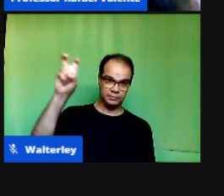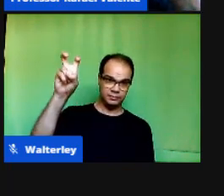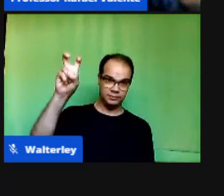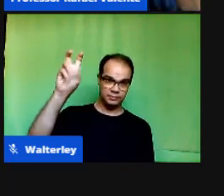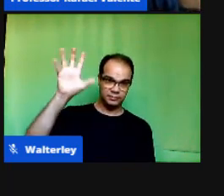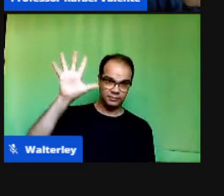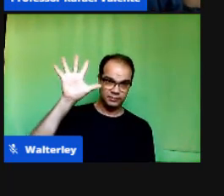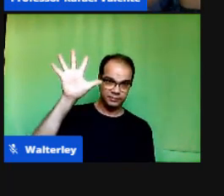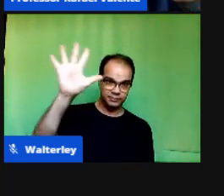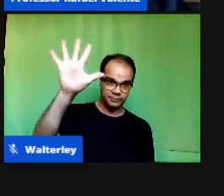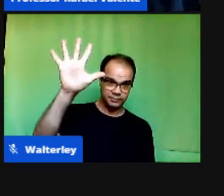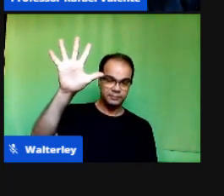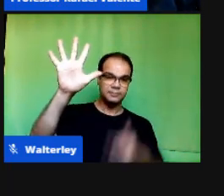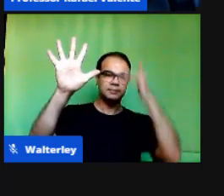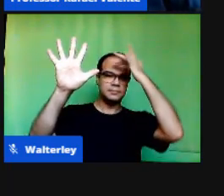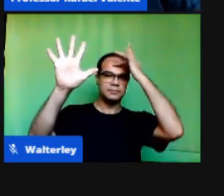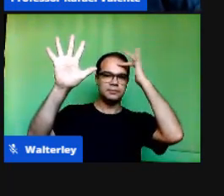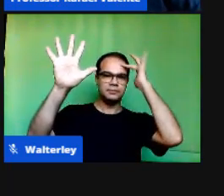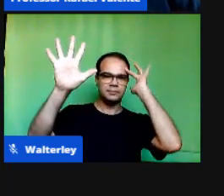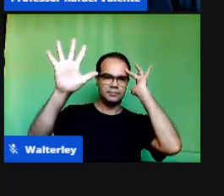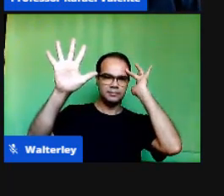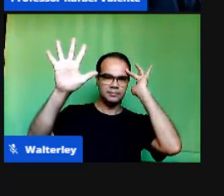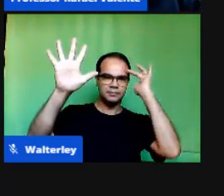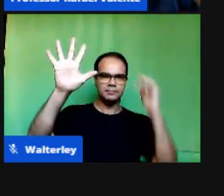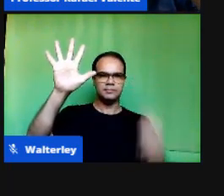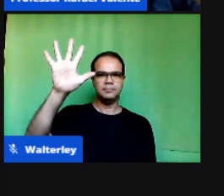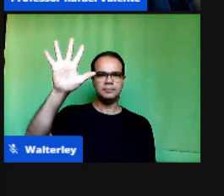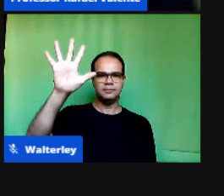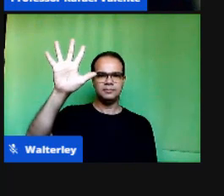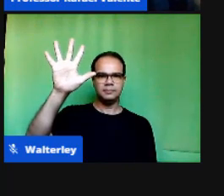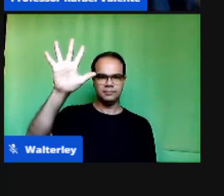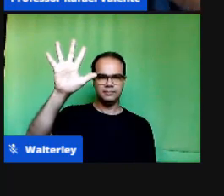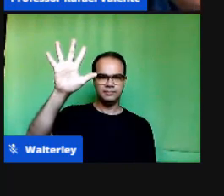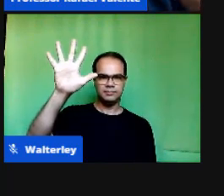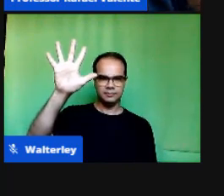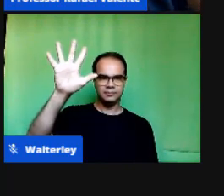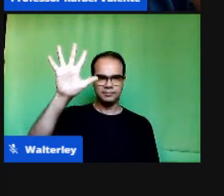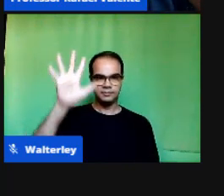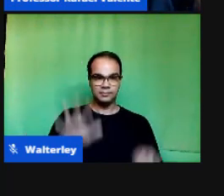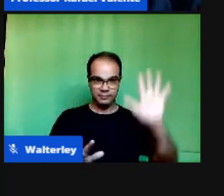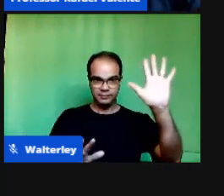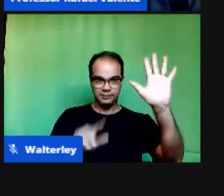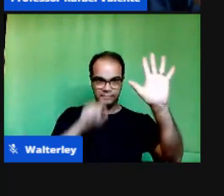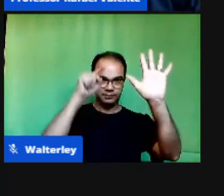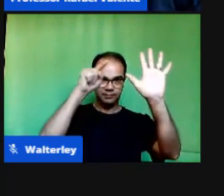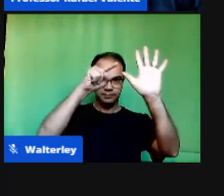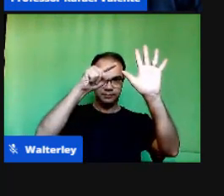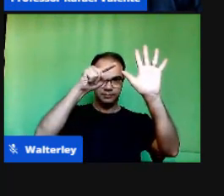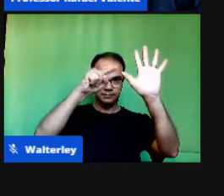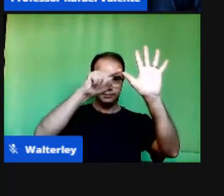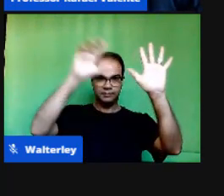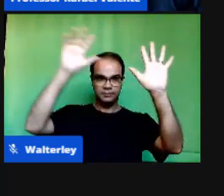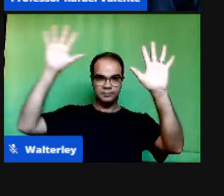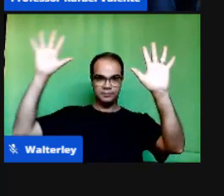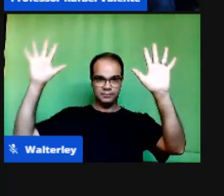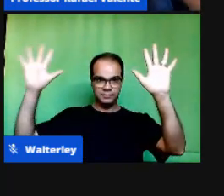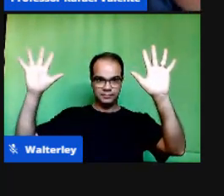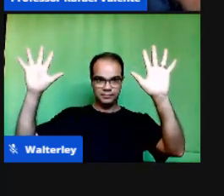vai elencar numa coluna, e do outro lado, o que essas 5 pessoas impedem você de realizar alguma